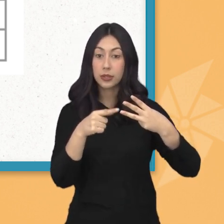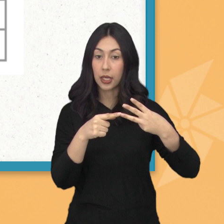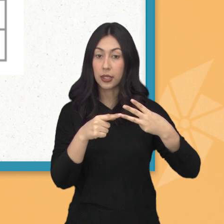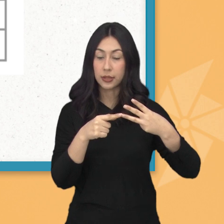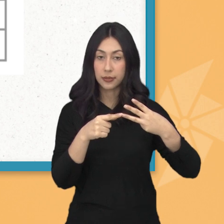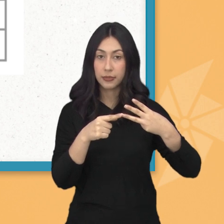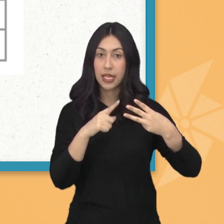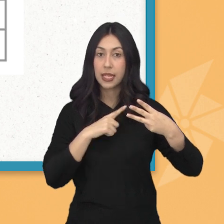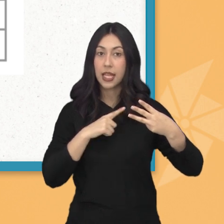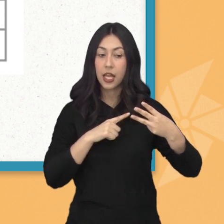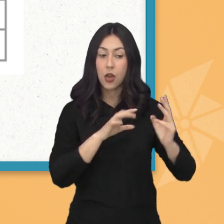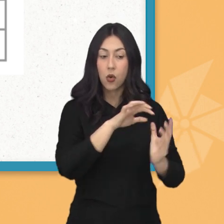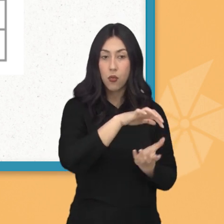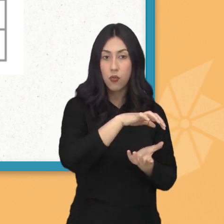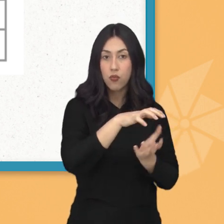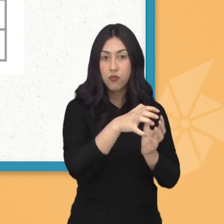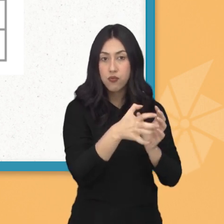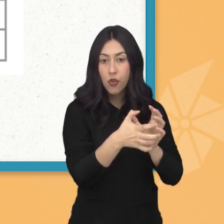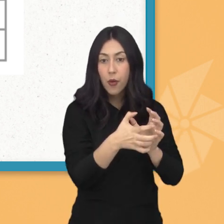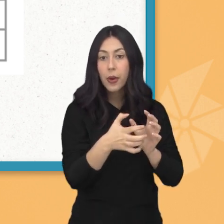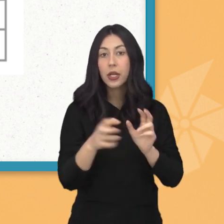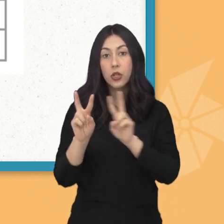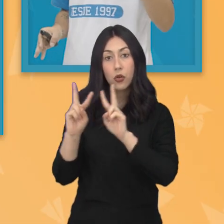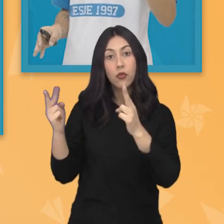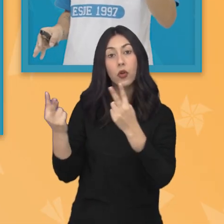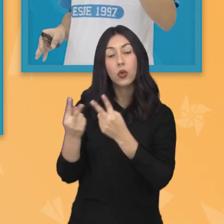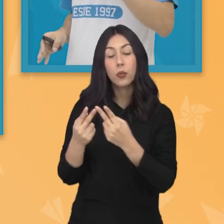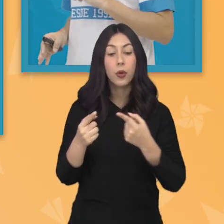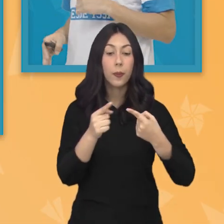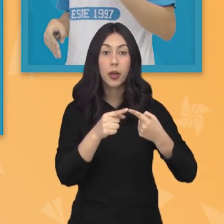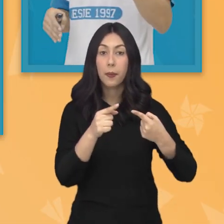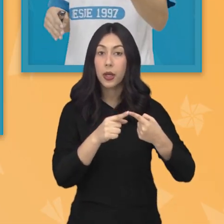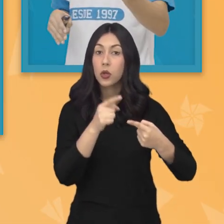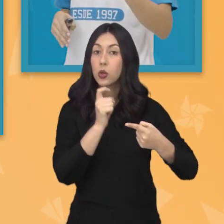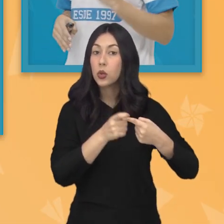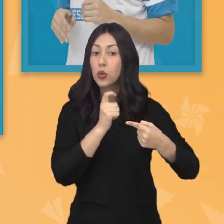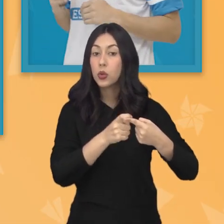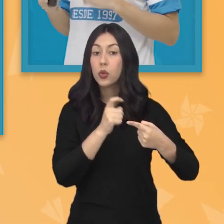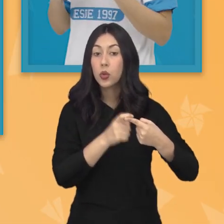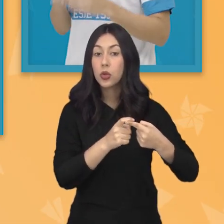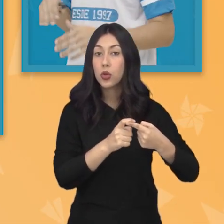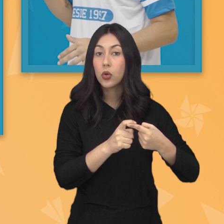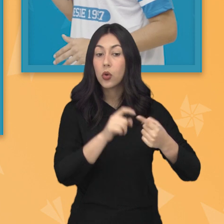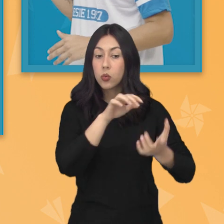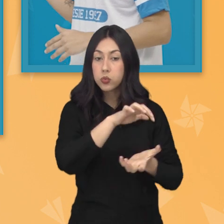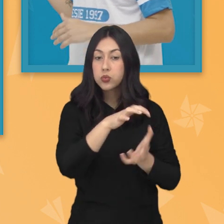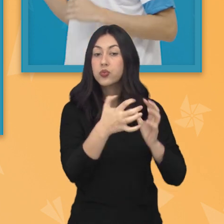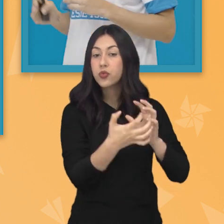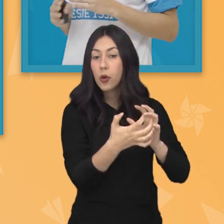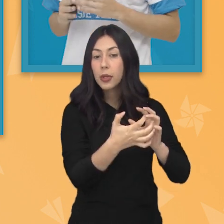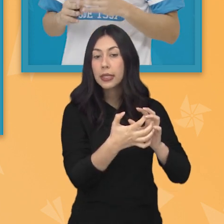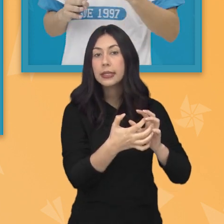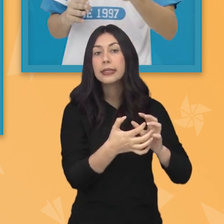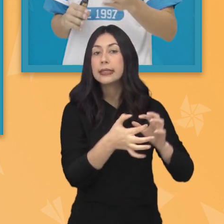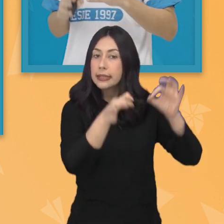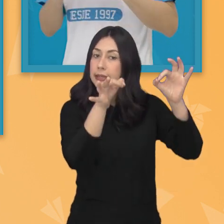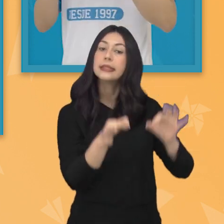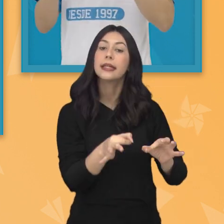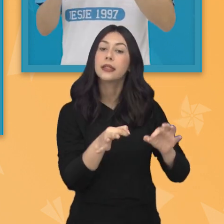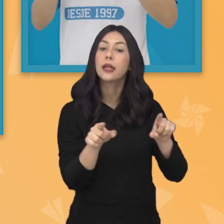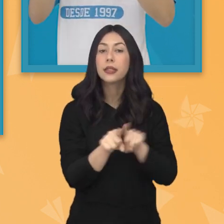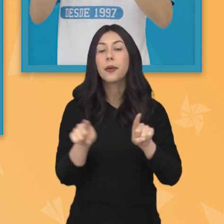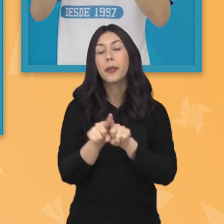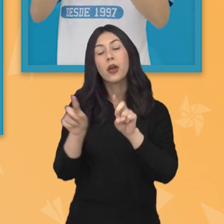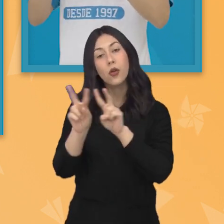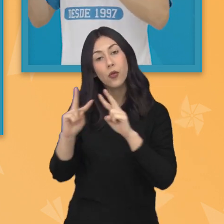dividiu em forma e volume. Então vamos lá. Sólidos. O sólido tem a forma o quê? Definida, como eu falei. A mesma coisa vale para o seu volume. Ele